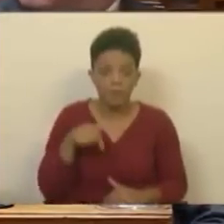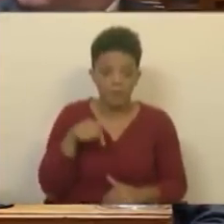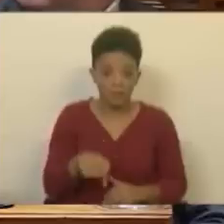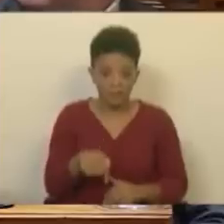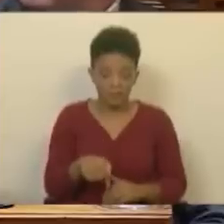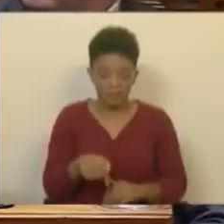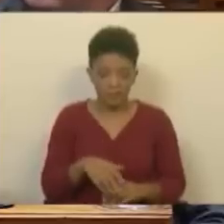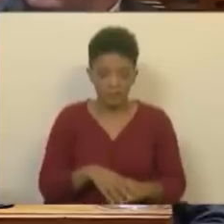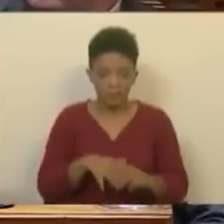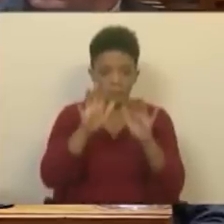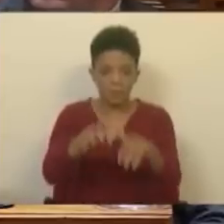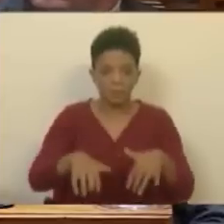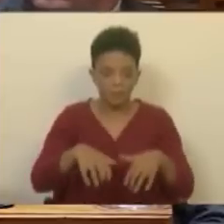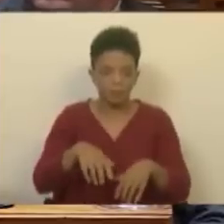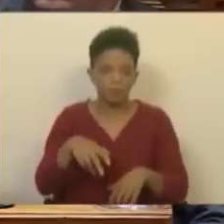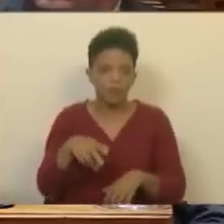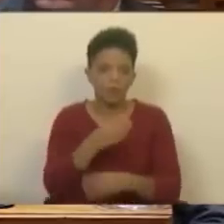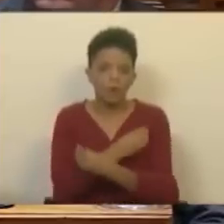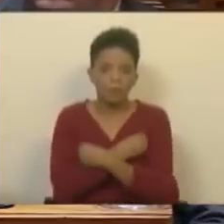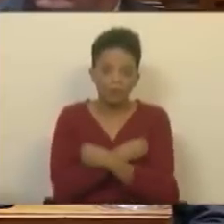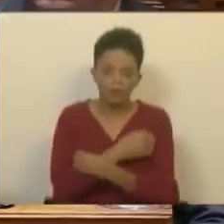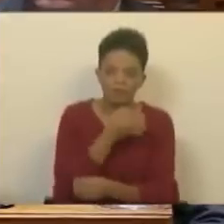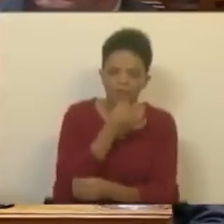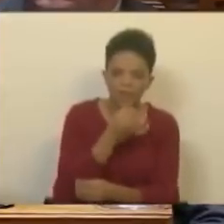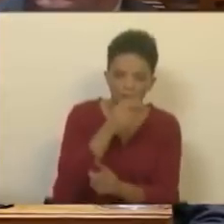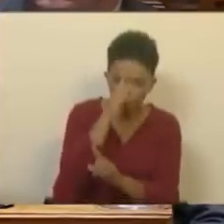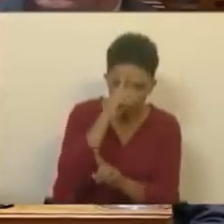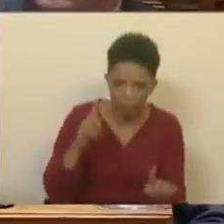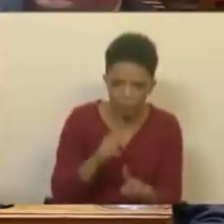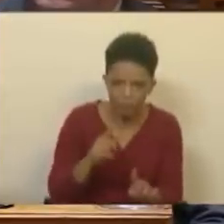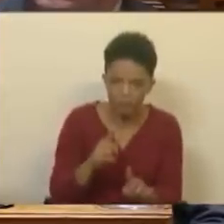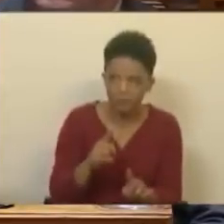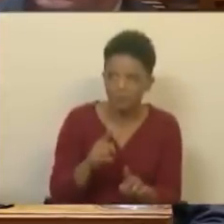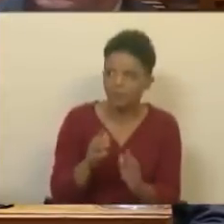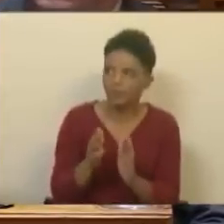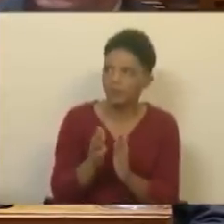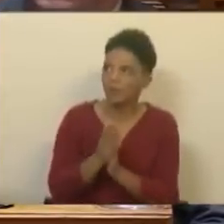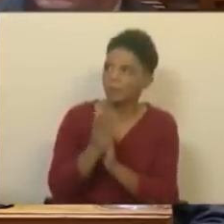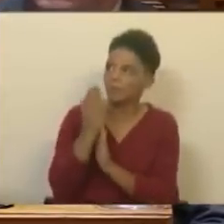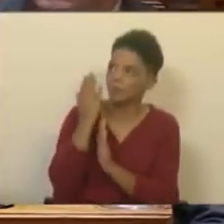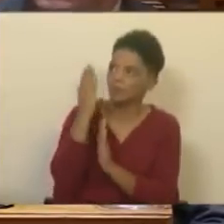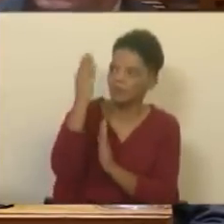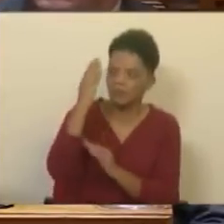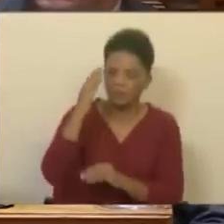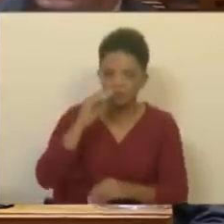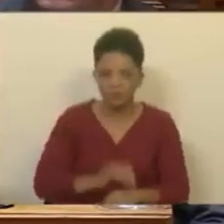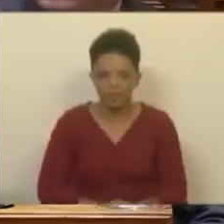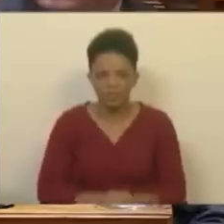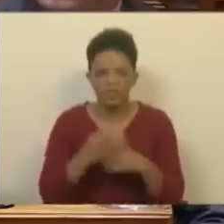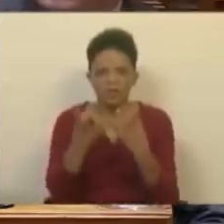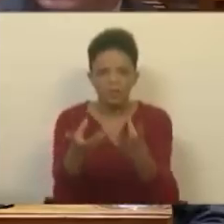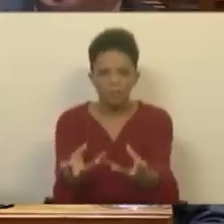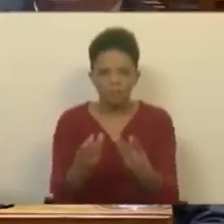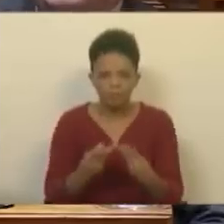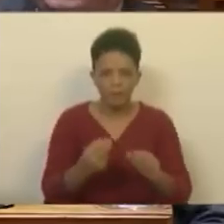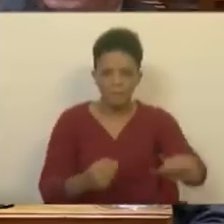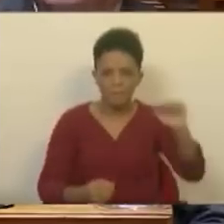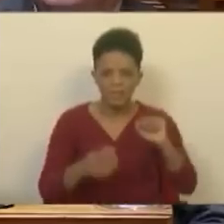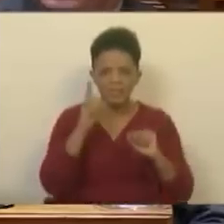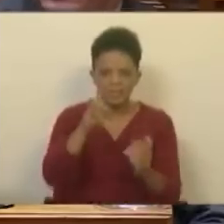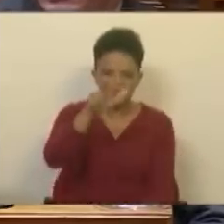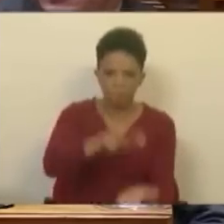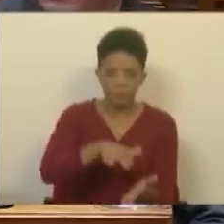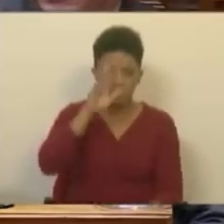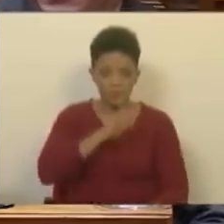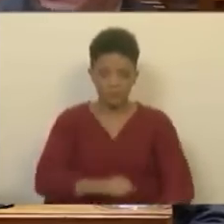aqui neste Parlamento do bloco de esquerda a falar professores meu Deus aprovaram seis orçamentos socialistas se o partido